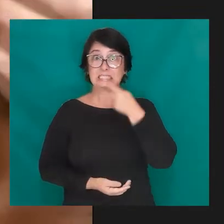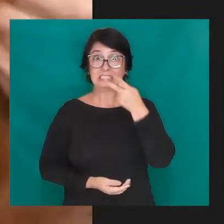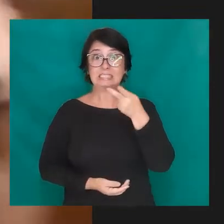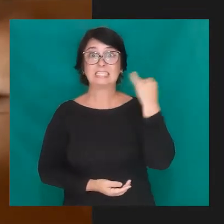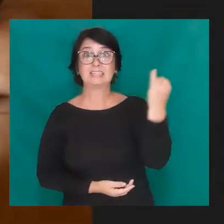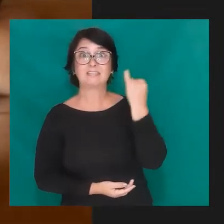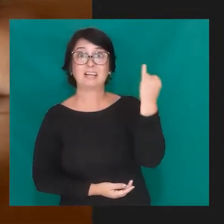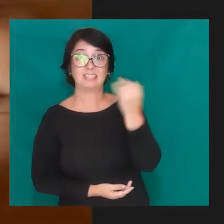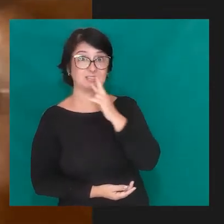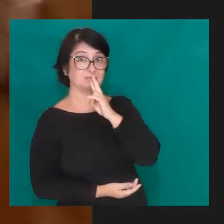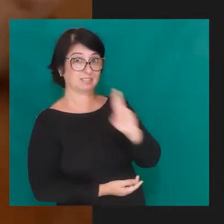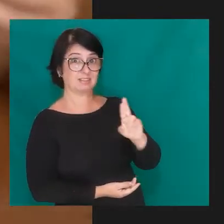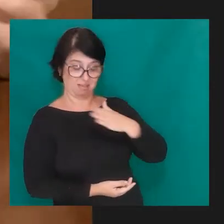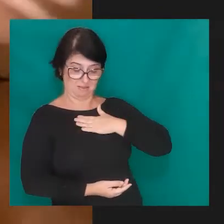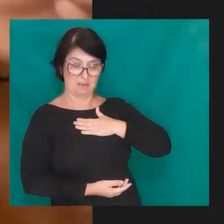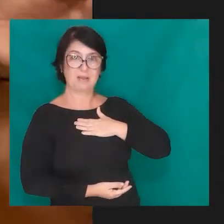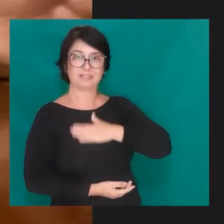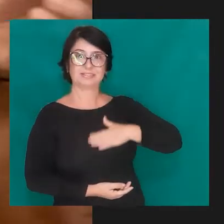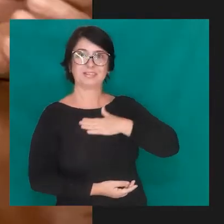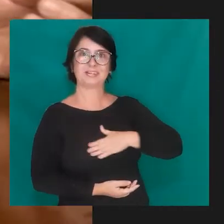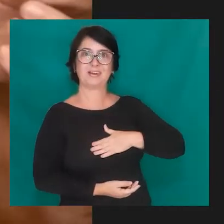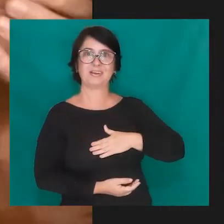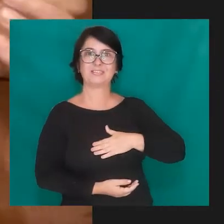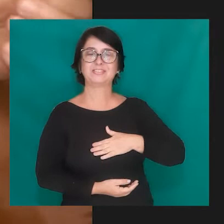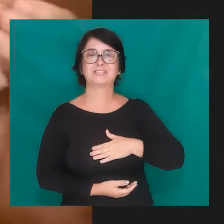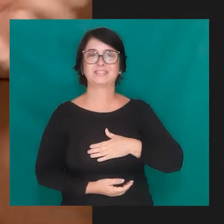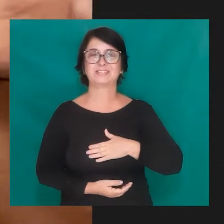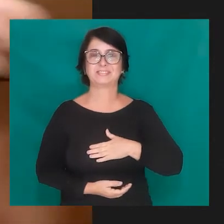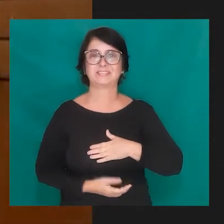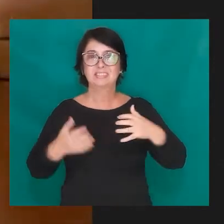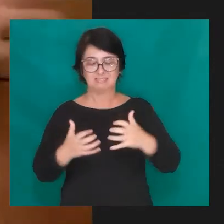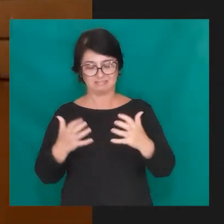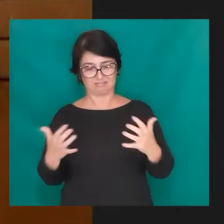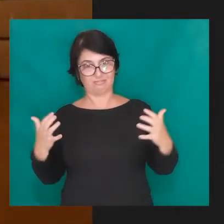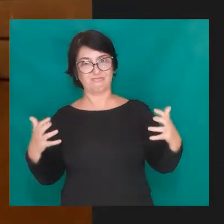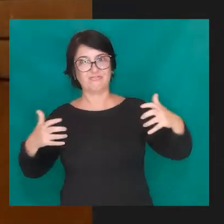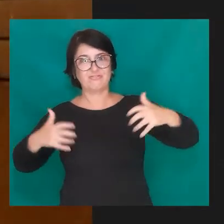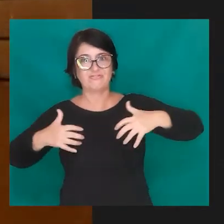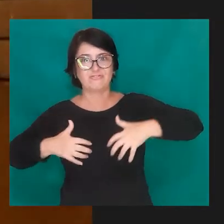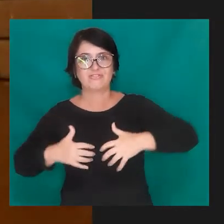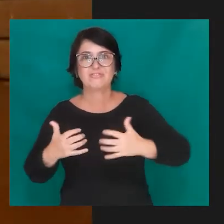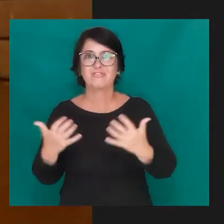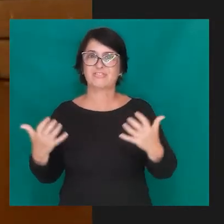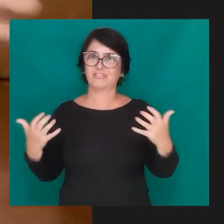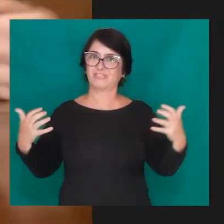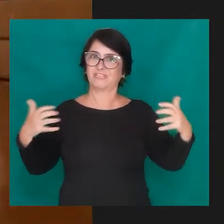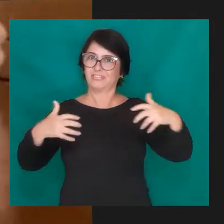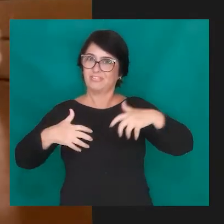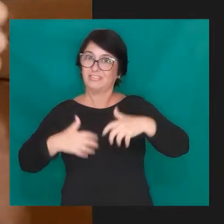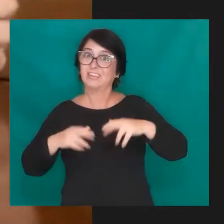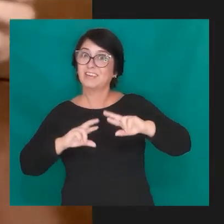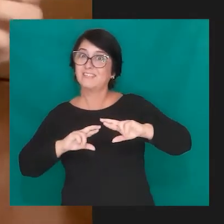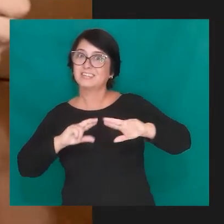situar o instrumento que eu toco, né? que é uma sanfona, mas um pouco diferente, por exemplo, da sanfona que tu toca, né, Marcelo?